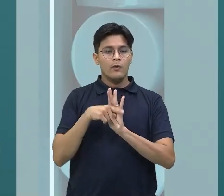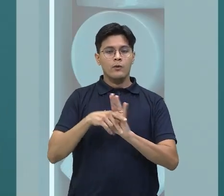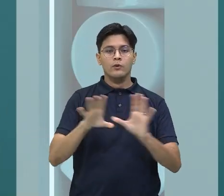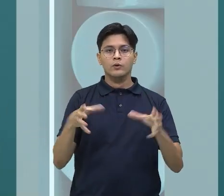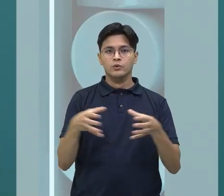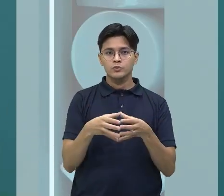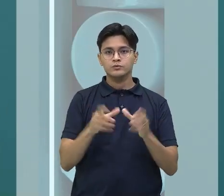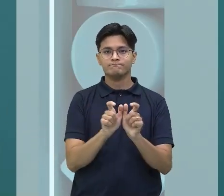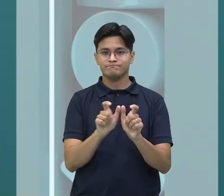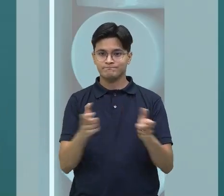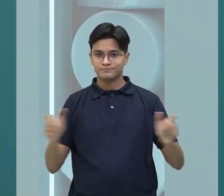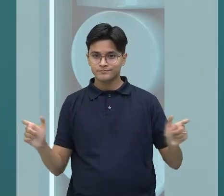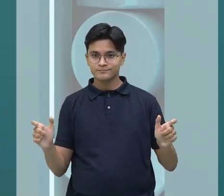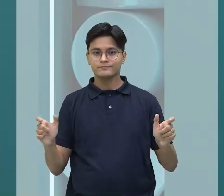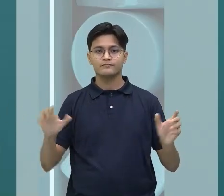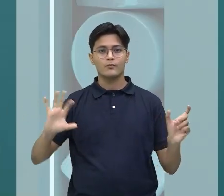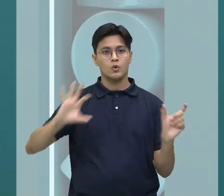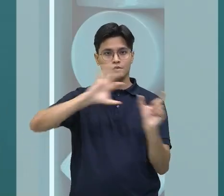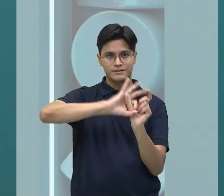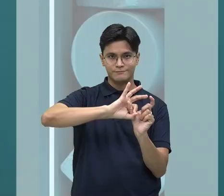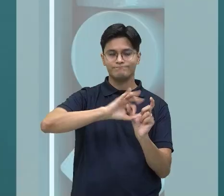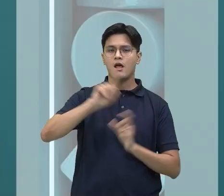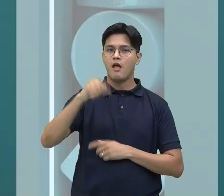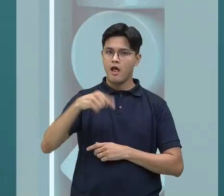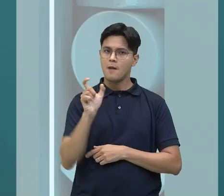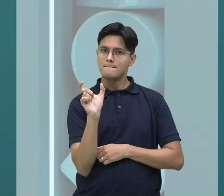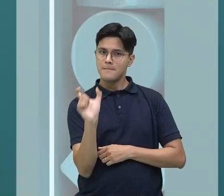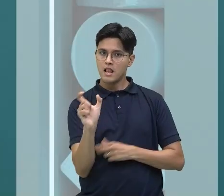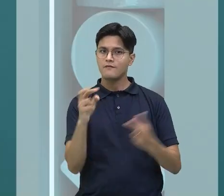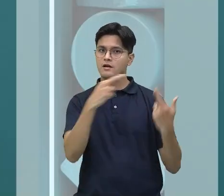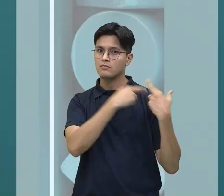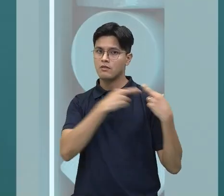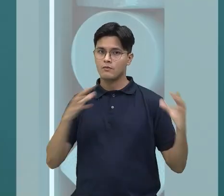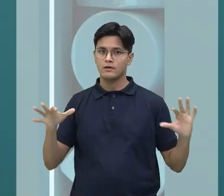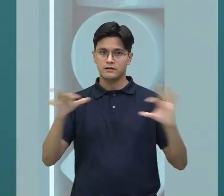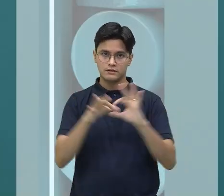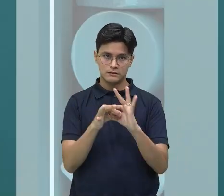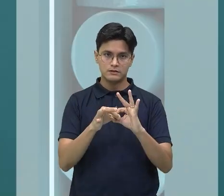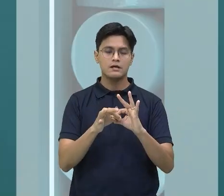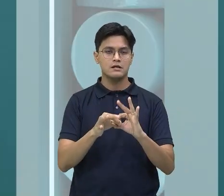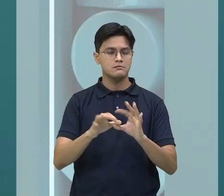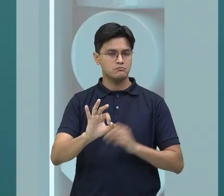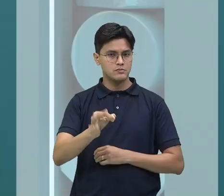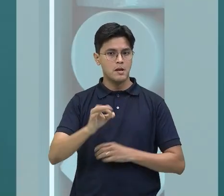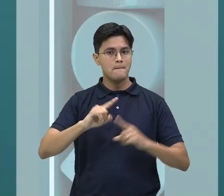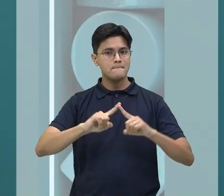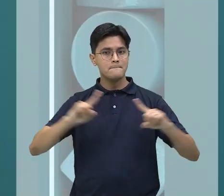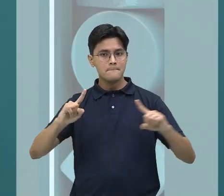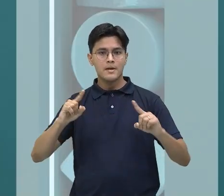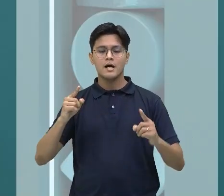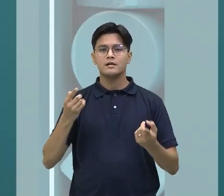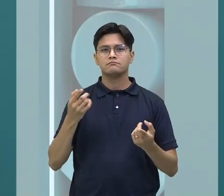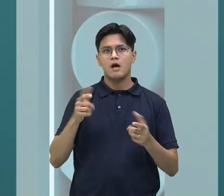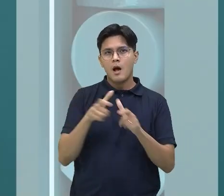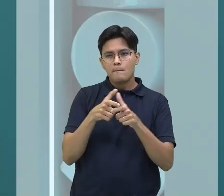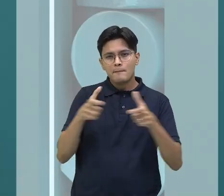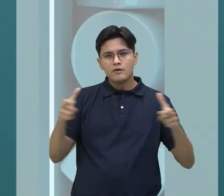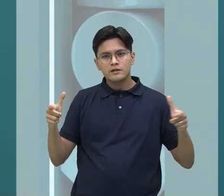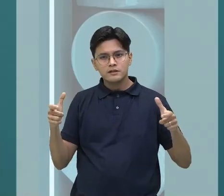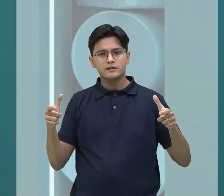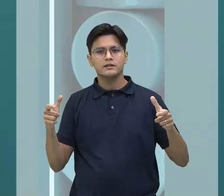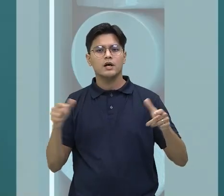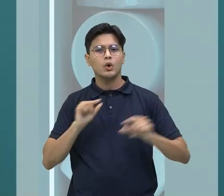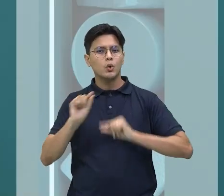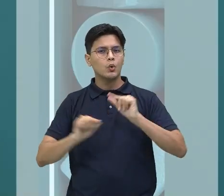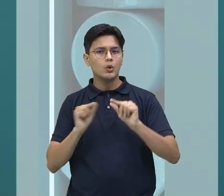das conjunções, ela é um conectivo, uma linking word, claro, mas ela, todas as vezes, ou na mais das vezes, não é sempre, tá? Que